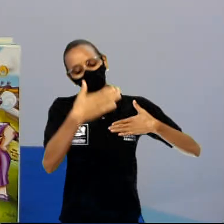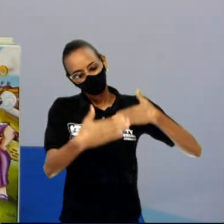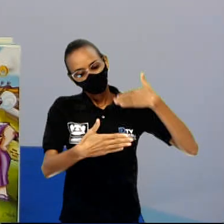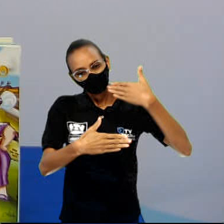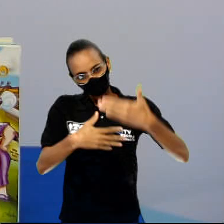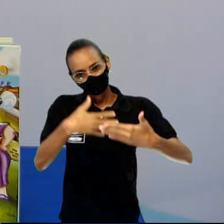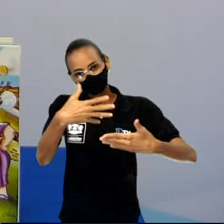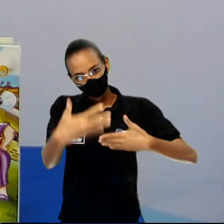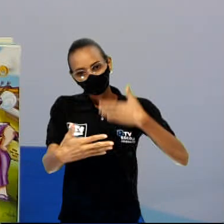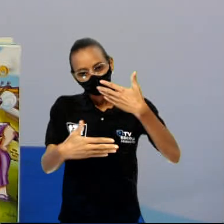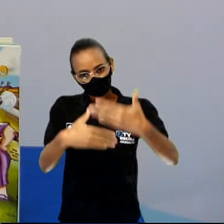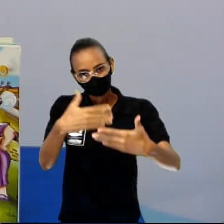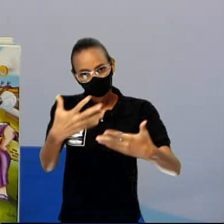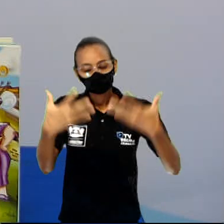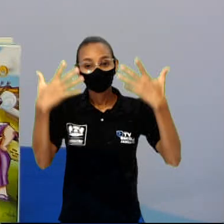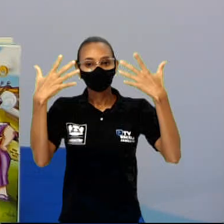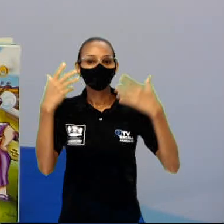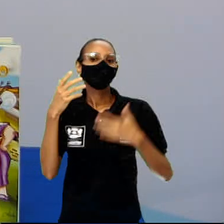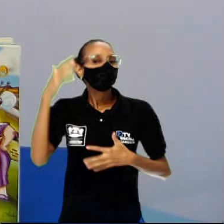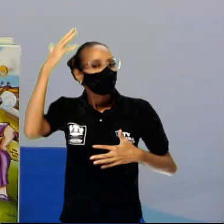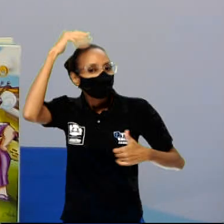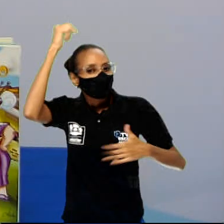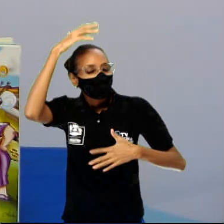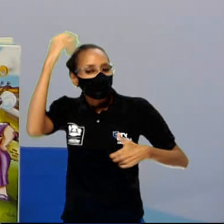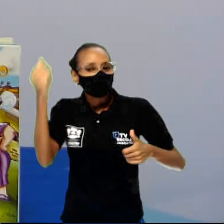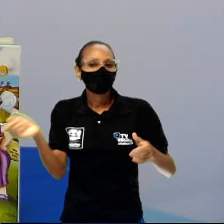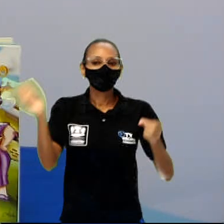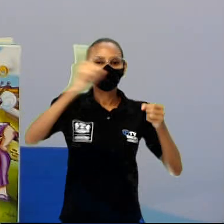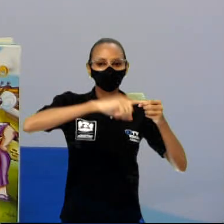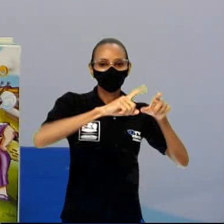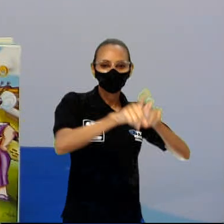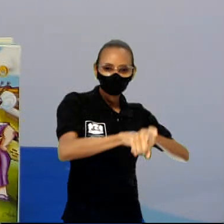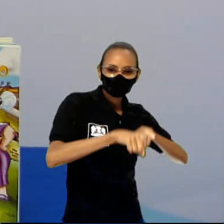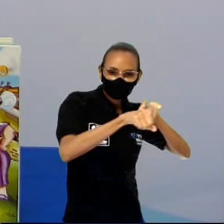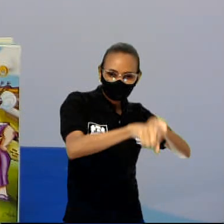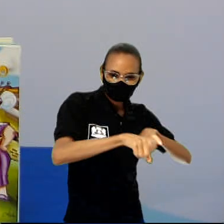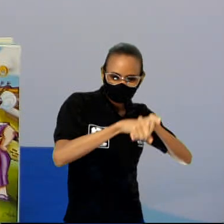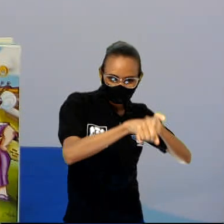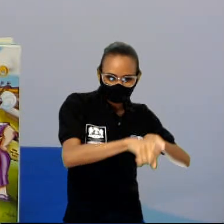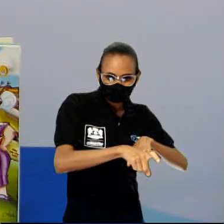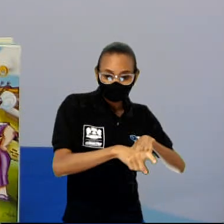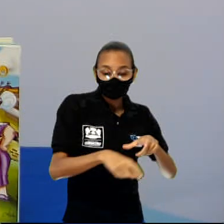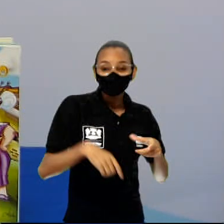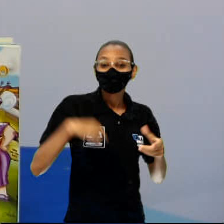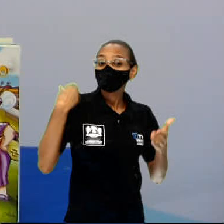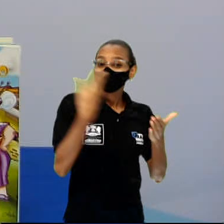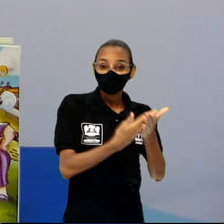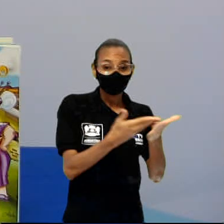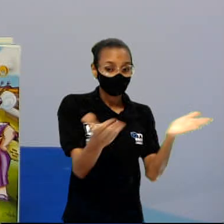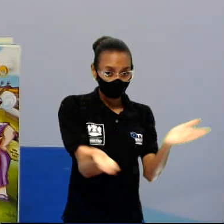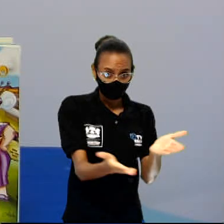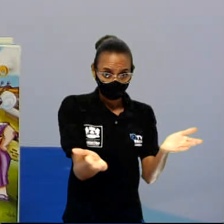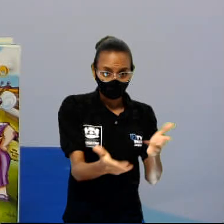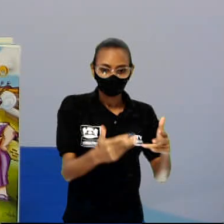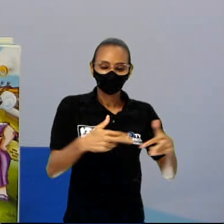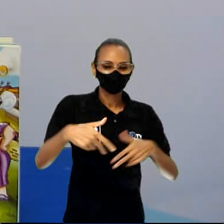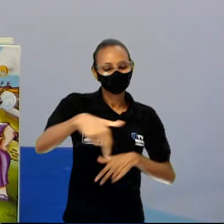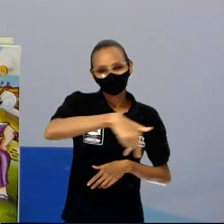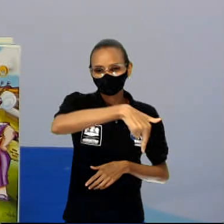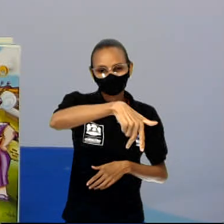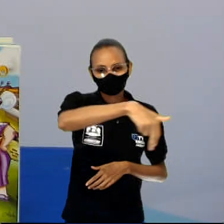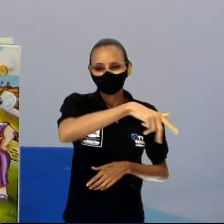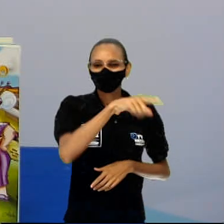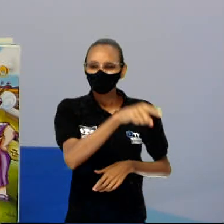Mico Cachita pôde voltar para o sítio e dizem que até hoje ele anda por ali, livre,